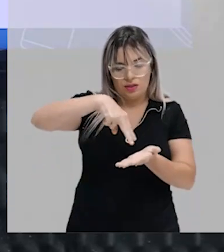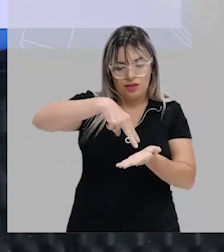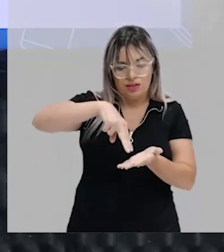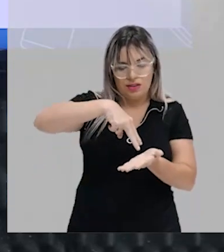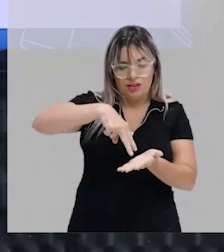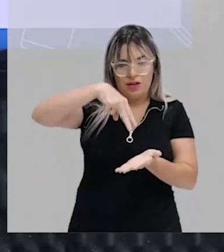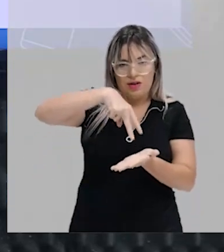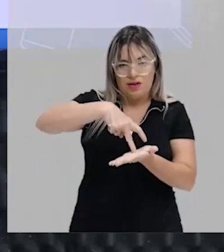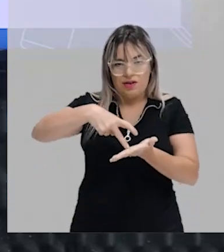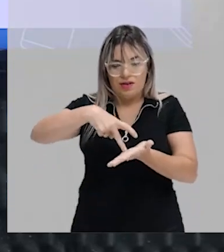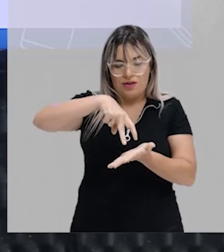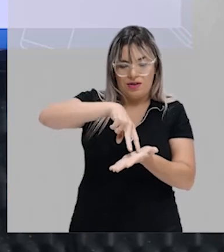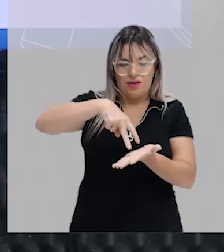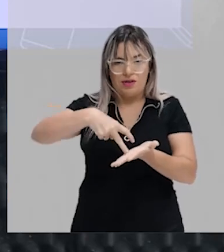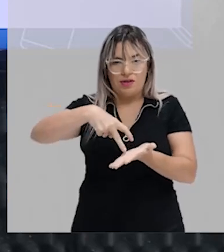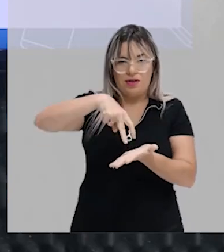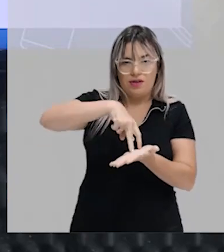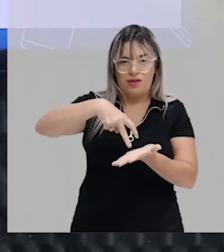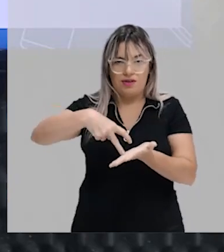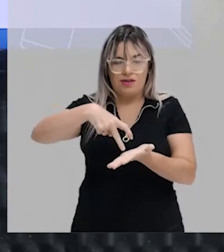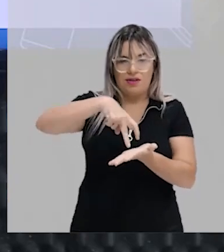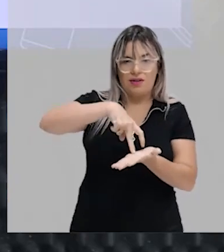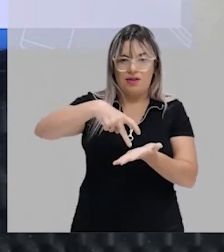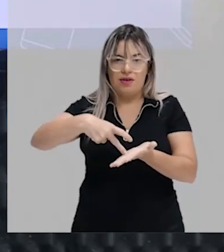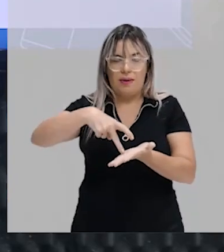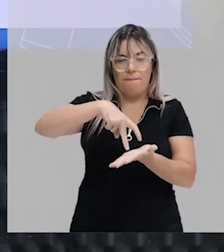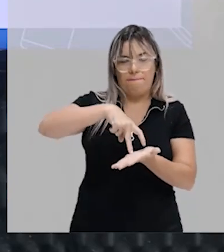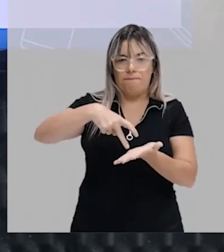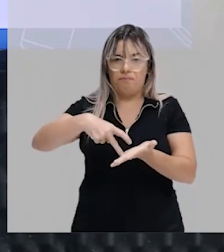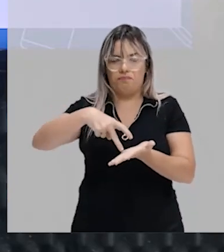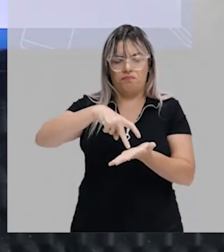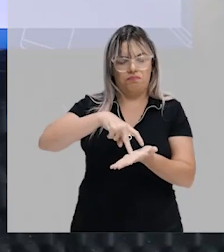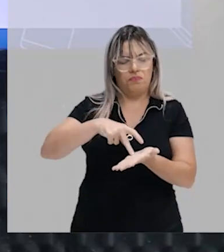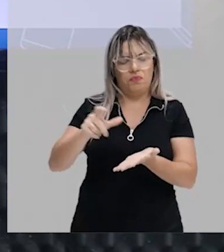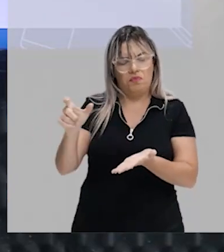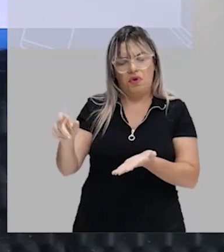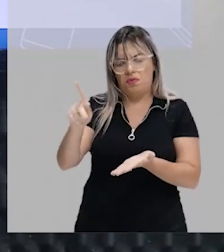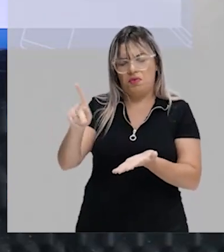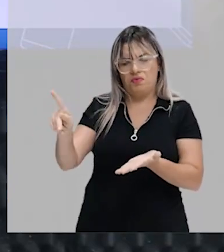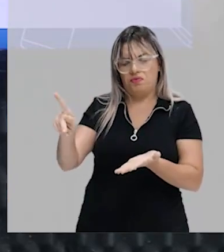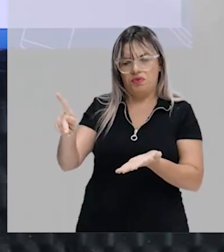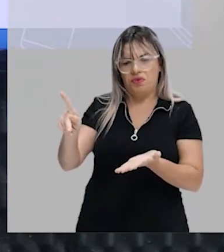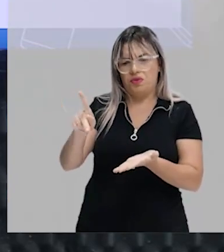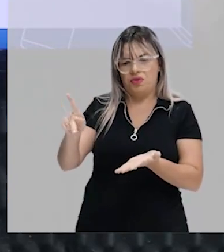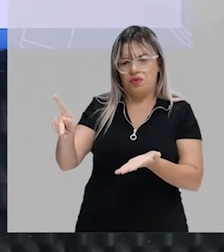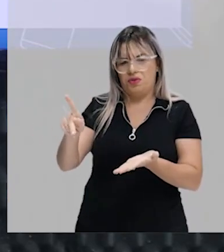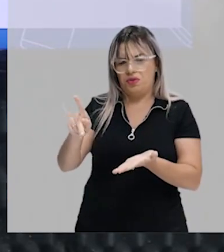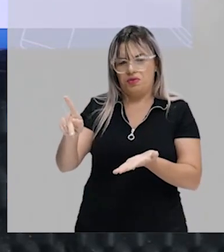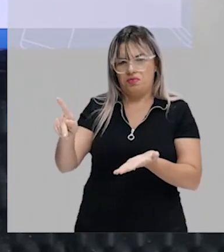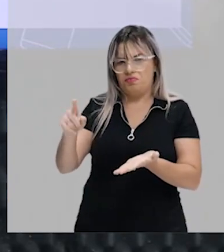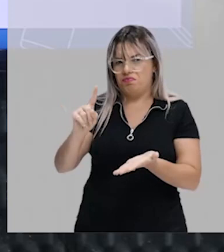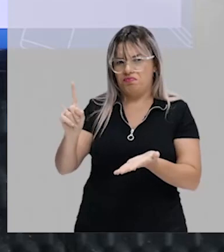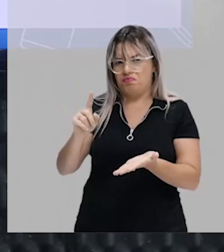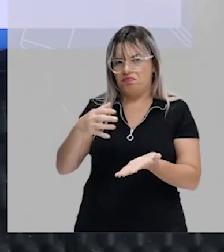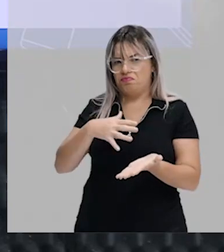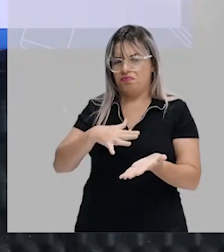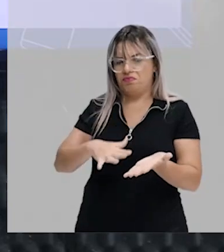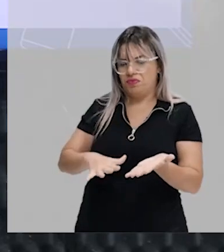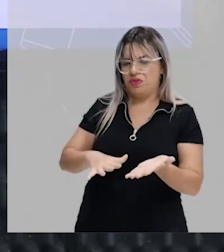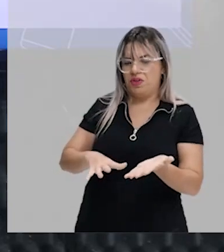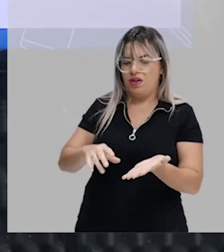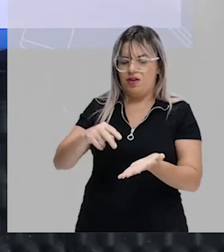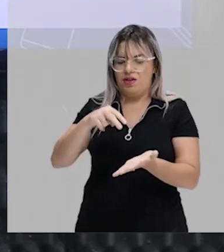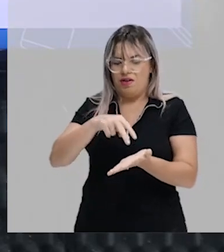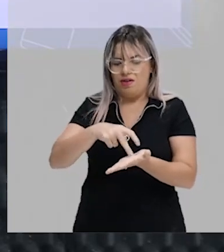que não está batendo o pé. Tá? Eu não era adepta muito desse estilo. Mas você tem escutado tanto que você vai se